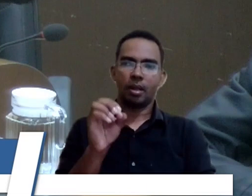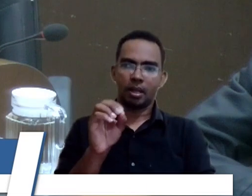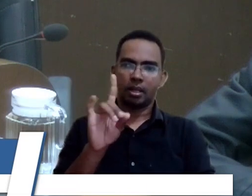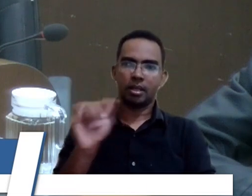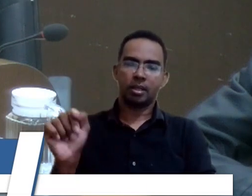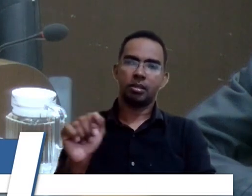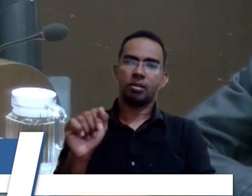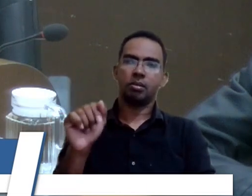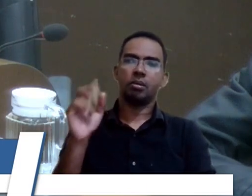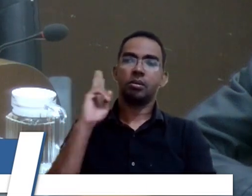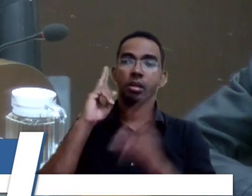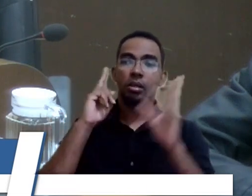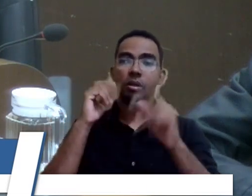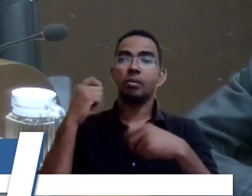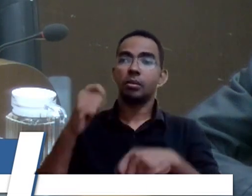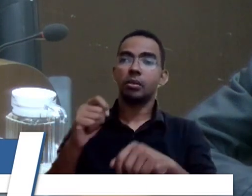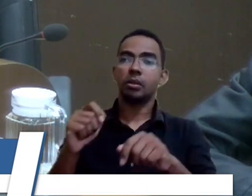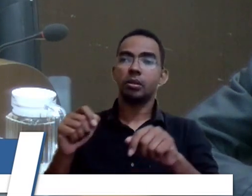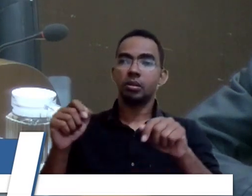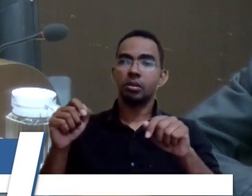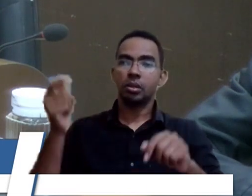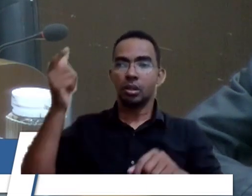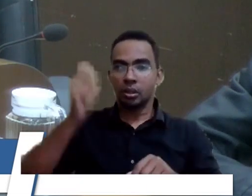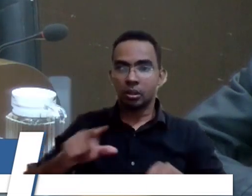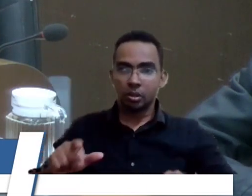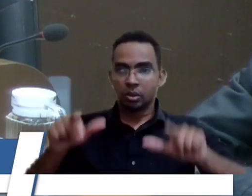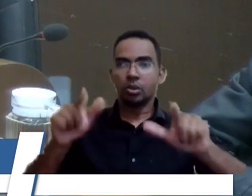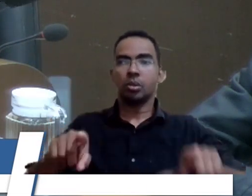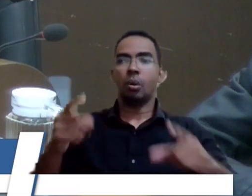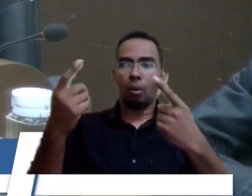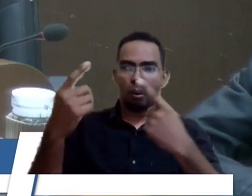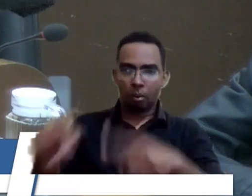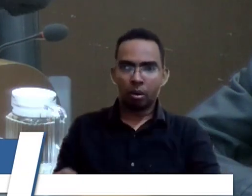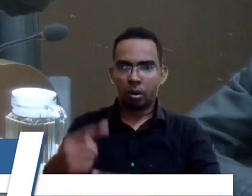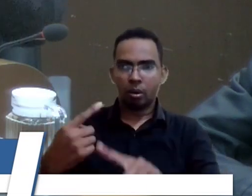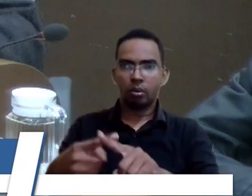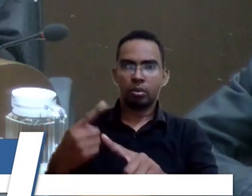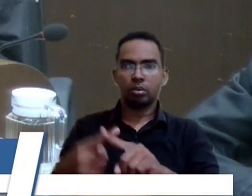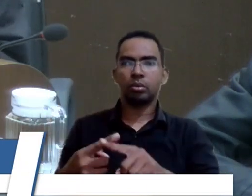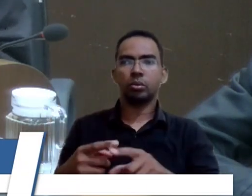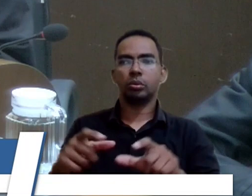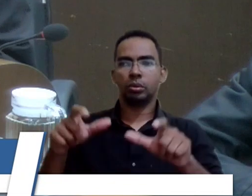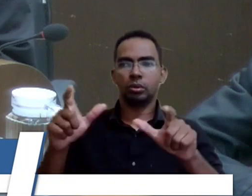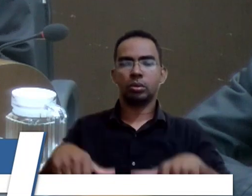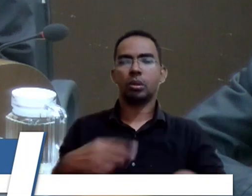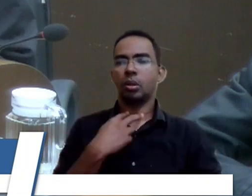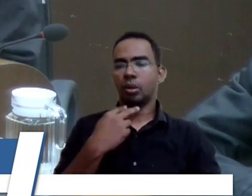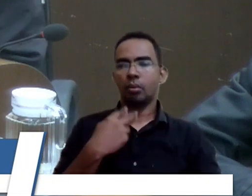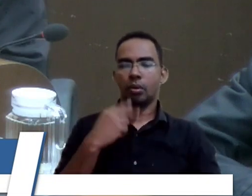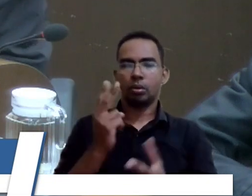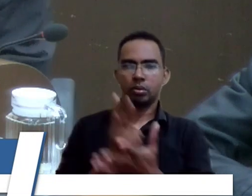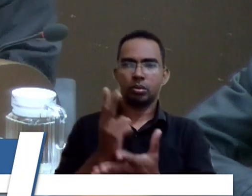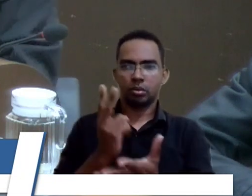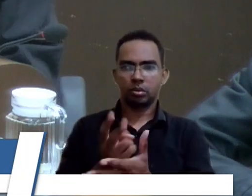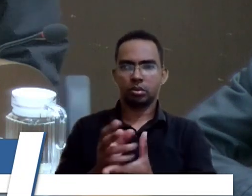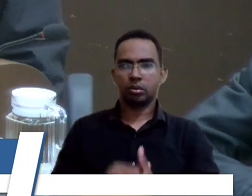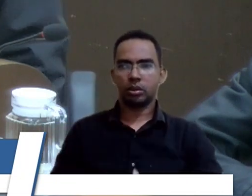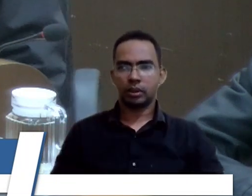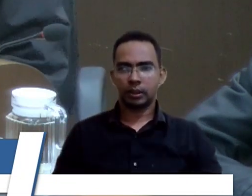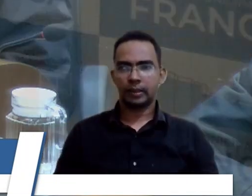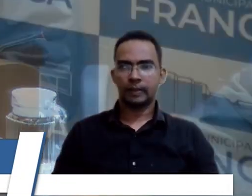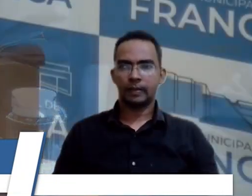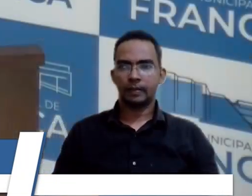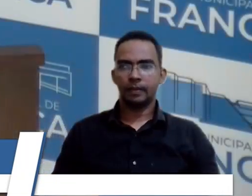Zezinho, tem que fazer novamente a moção de repúdio, porque da forma que está, não pode continuar.